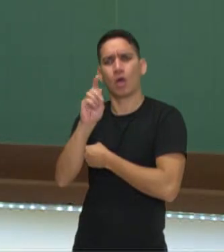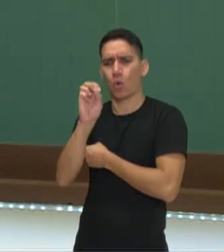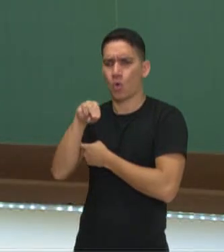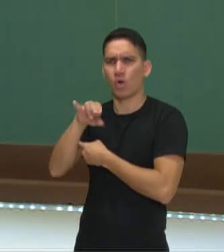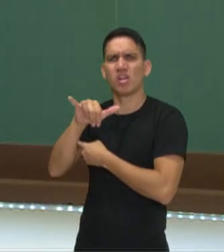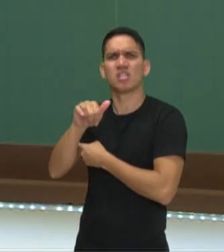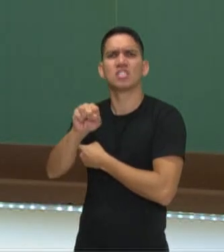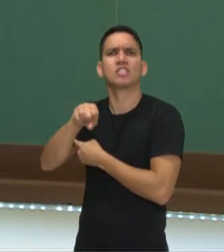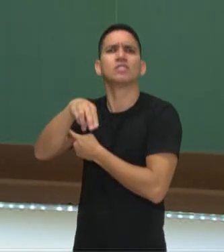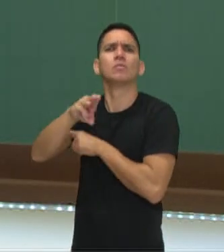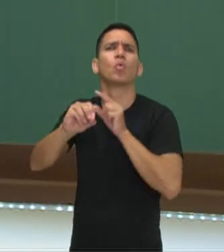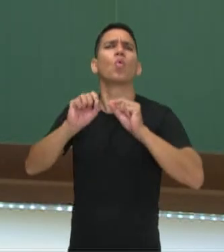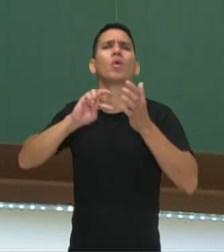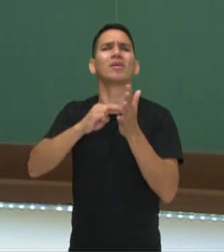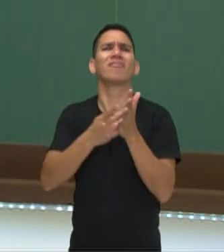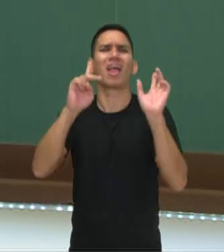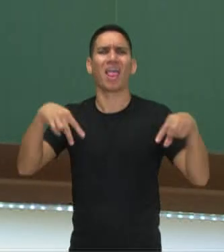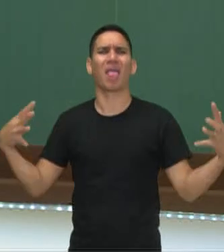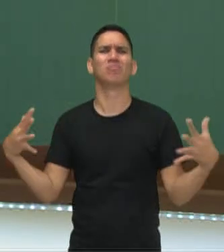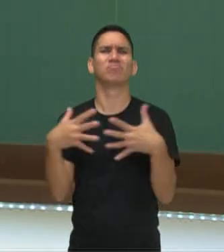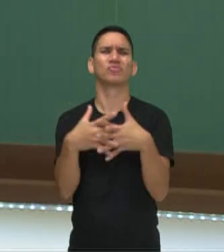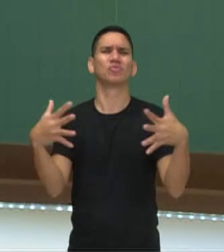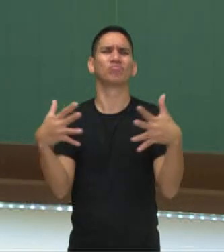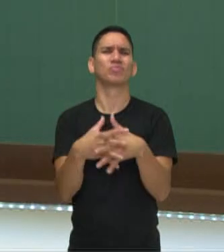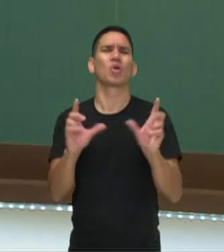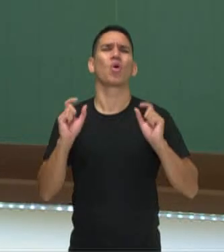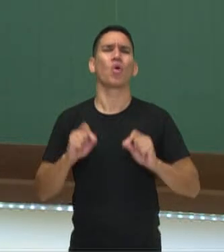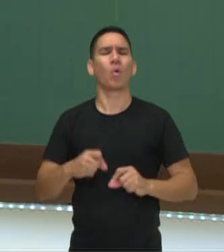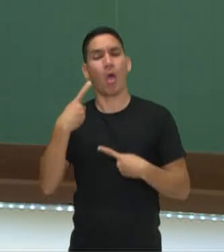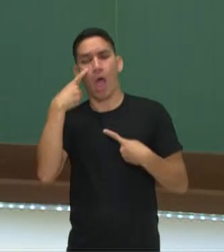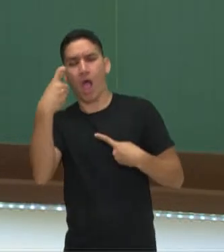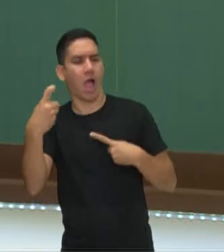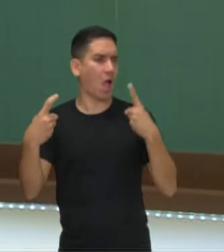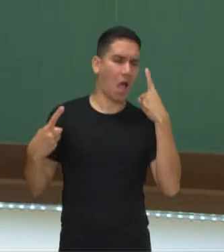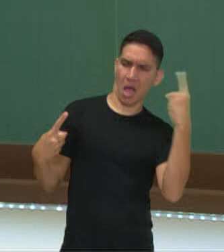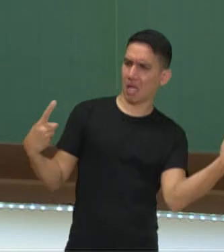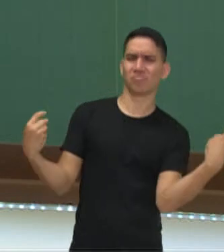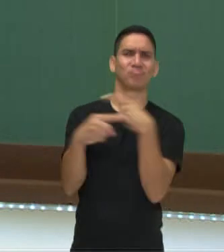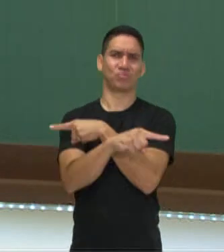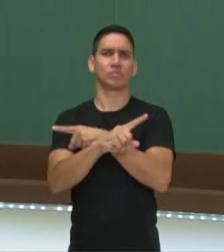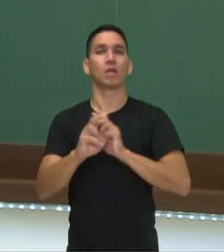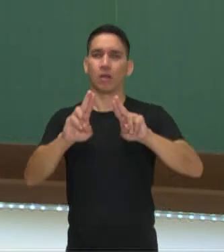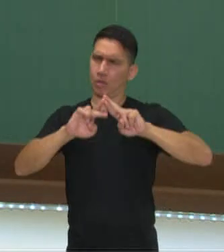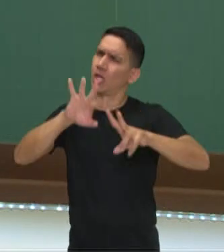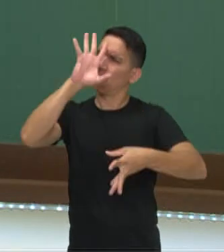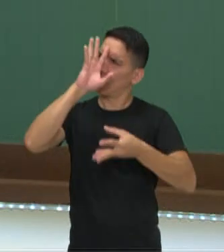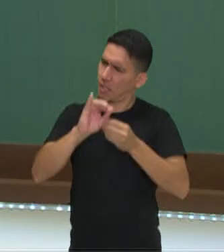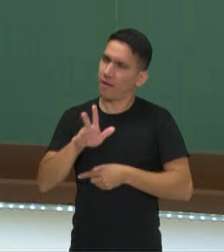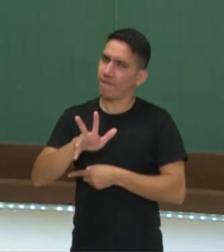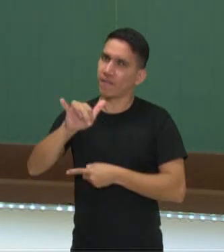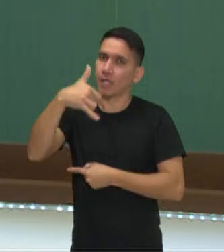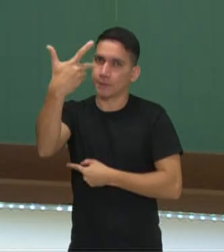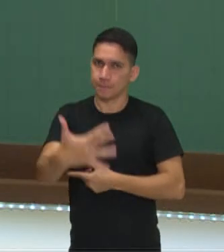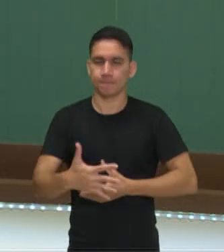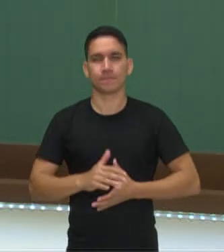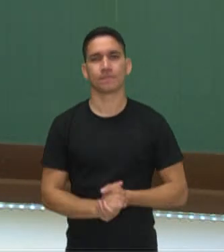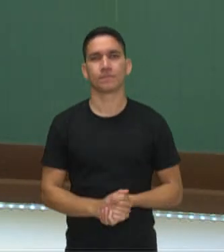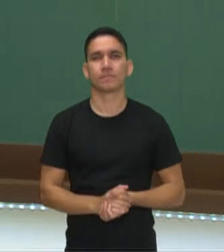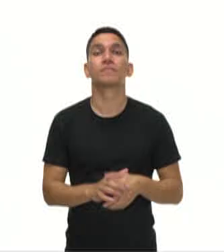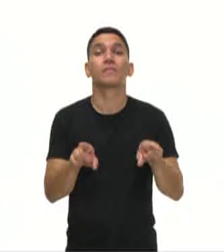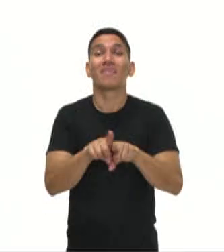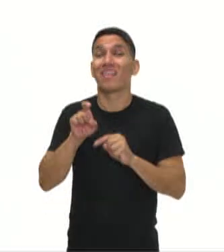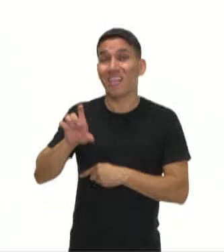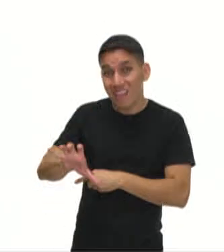antagonismo? Significa conflito de interesses, tá? A gente já vai entender um pouquinho mais isso.